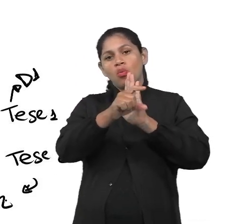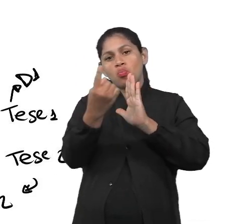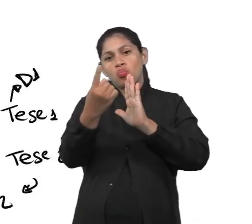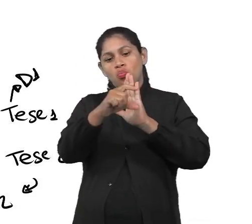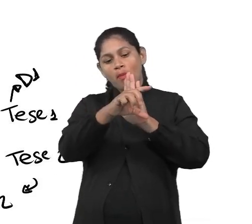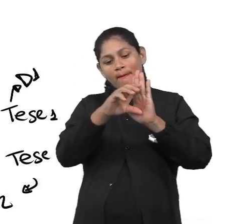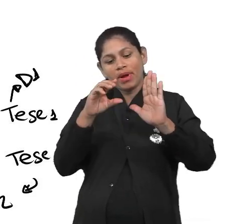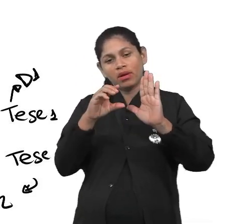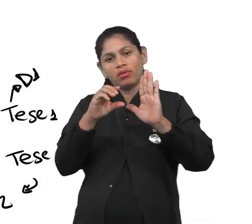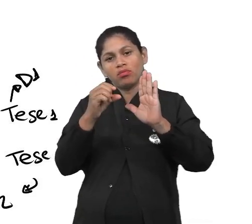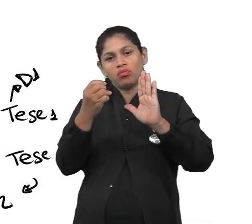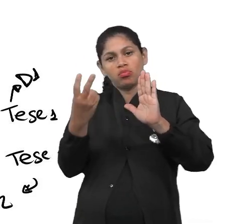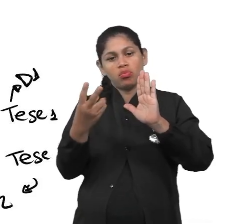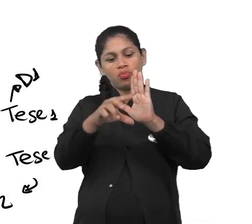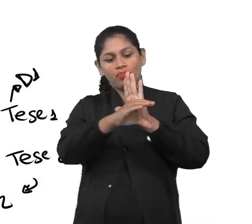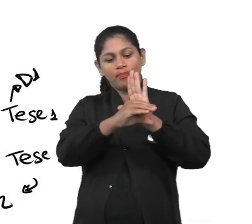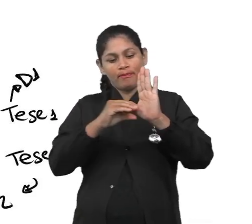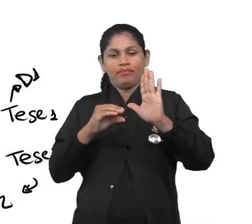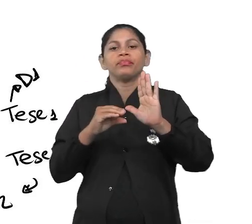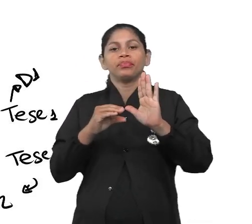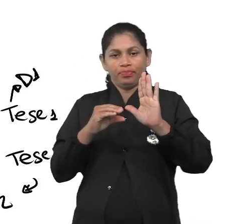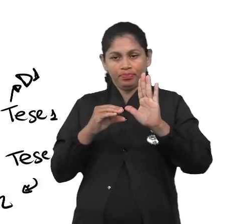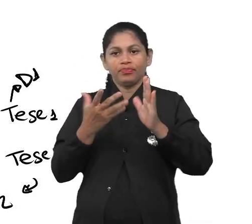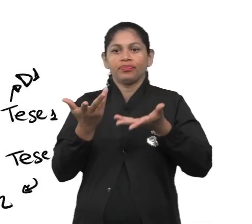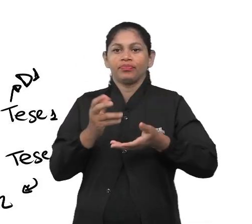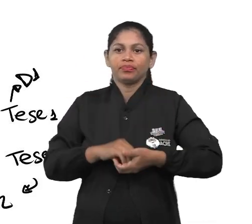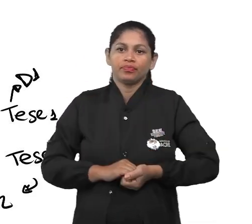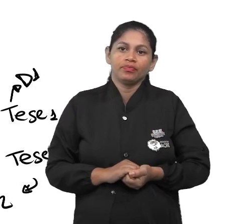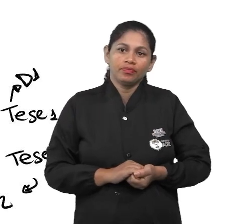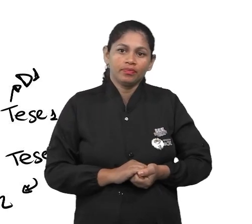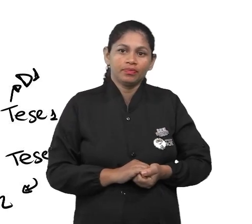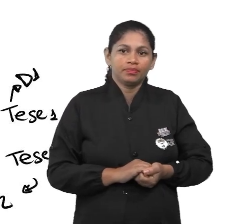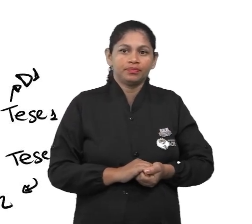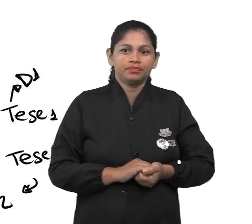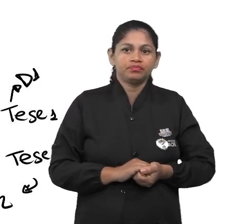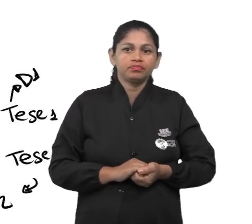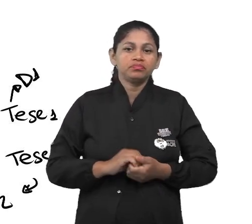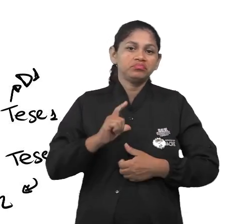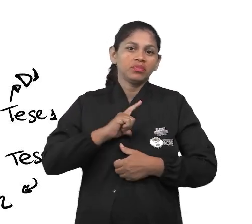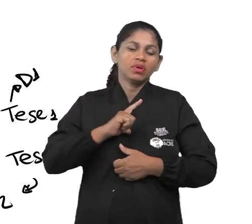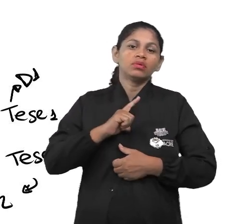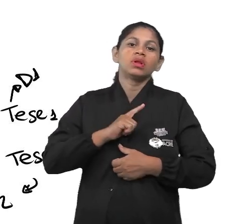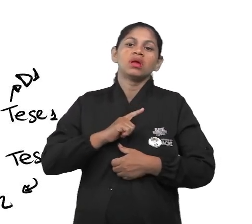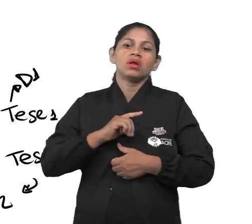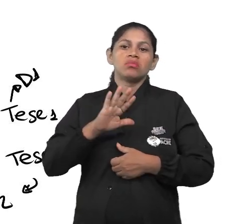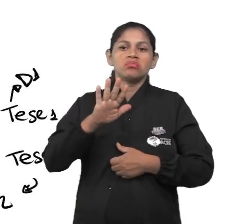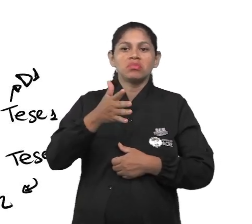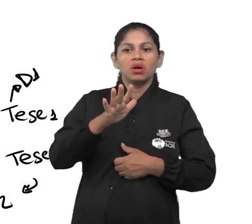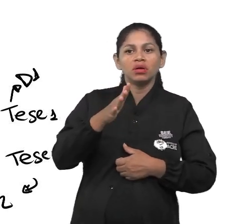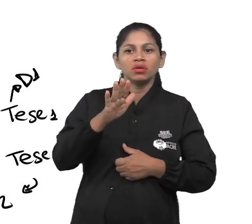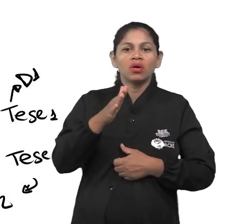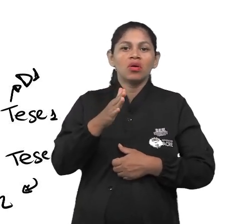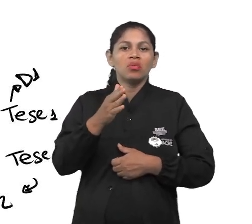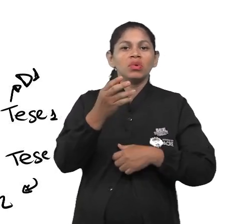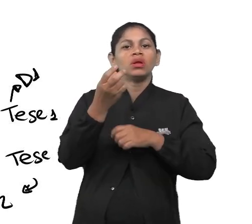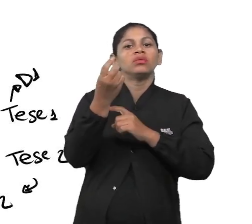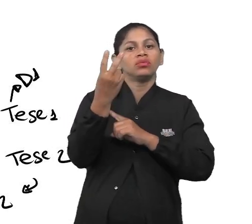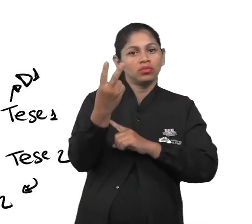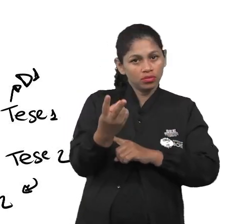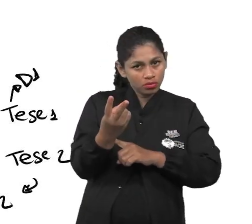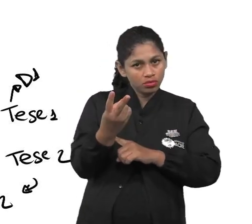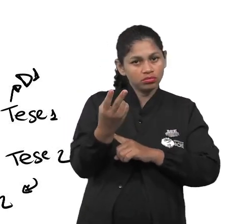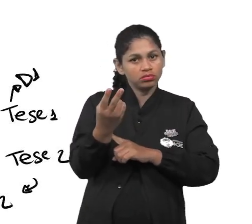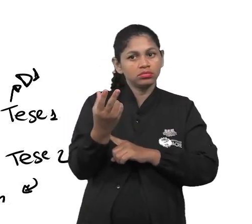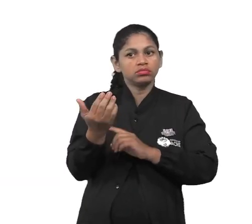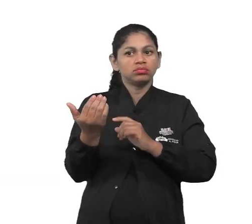O terceiro período, ele também vai ter de 1 a, no máximo, 2 linhas. Certinho? Então, essa é a